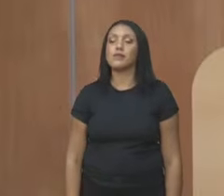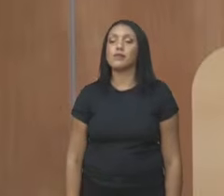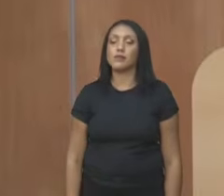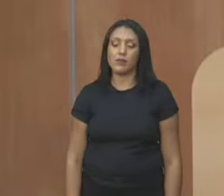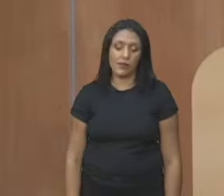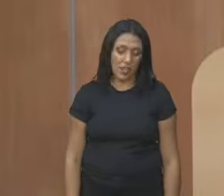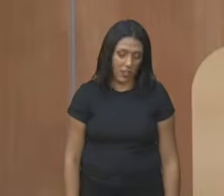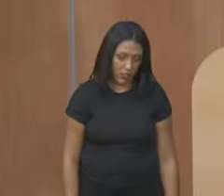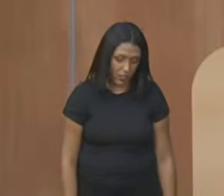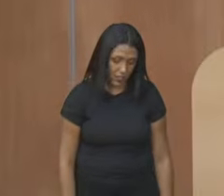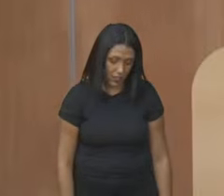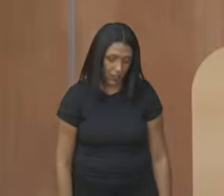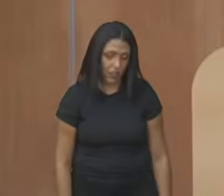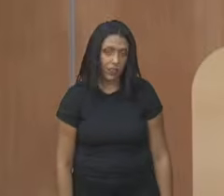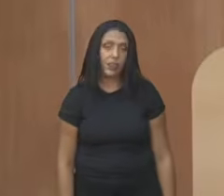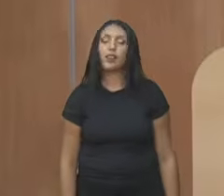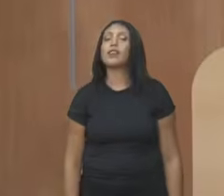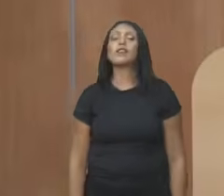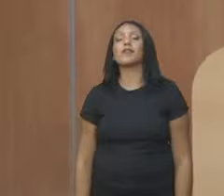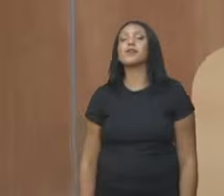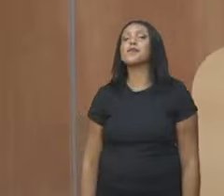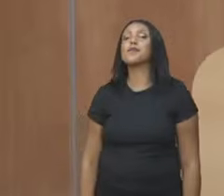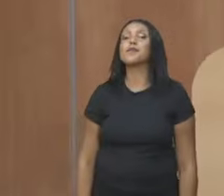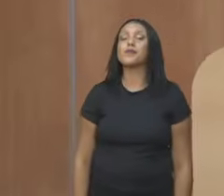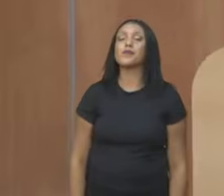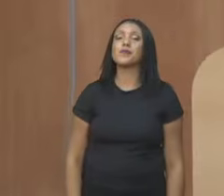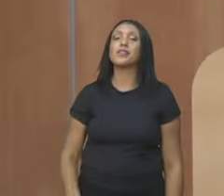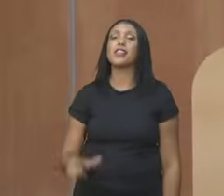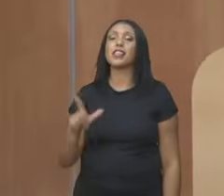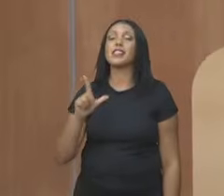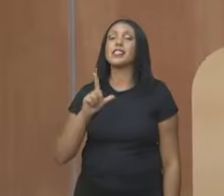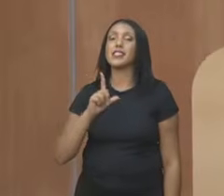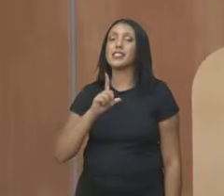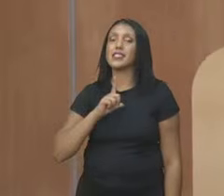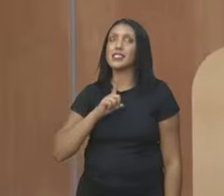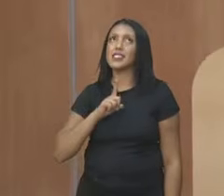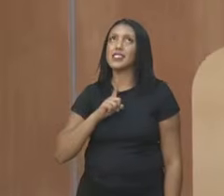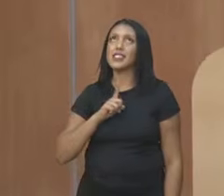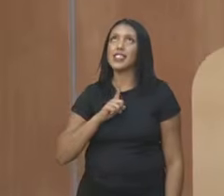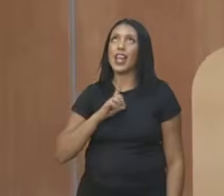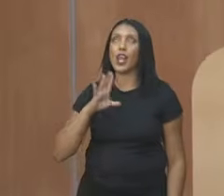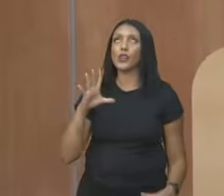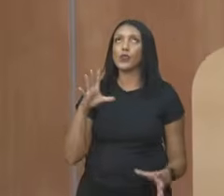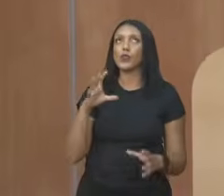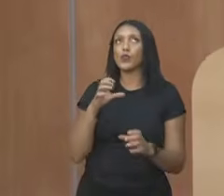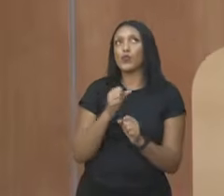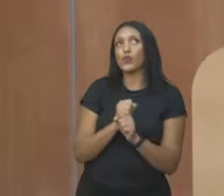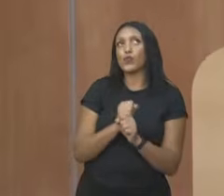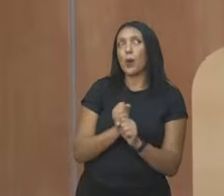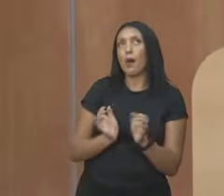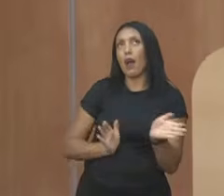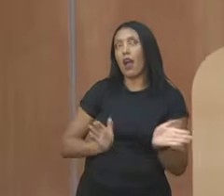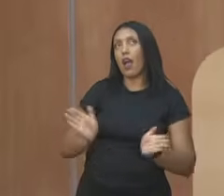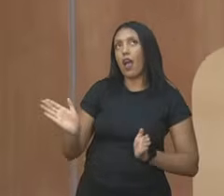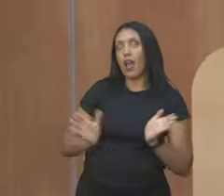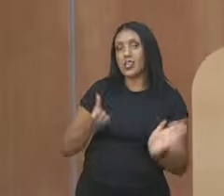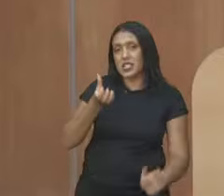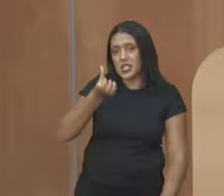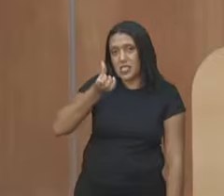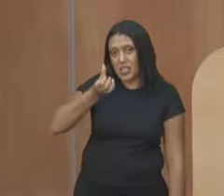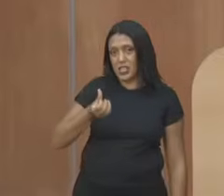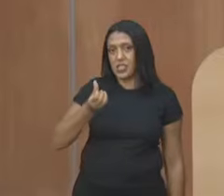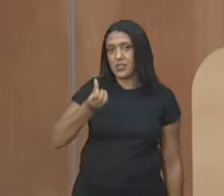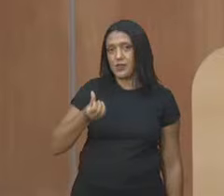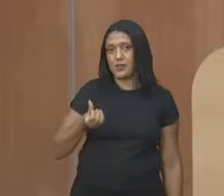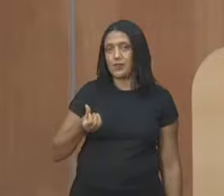aí. Então, eu tenho 6 mandatos, eu convivo muito com o povo,